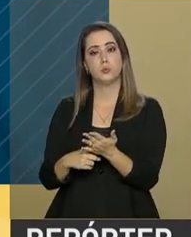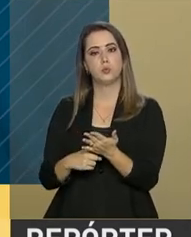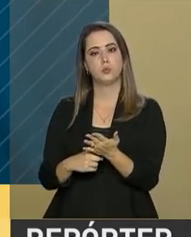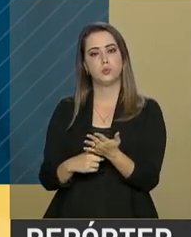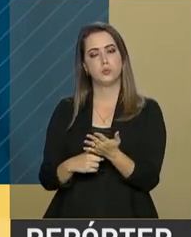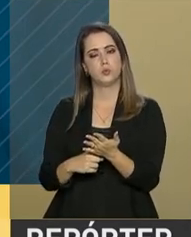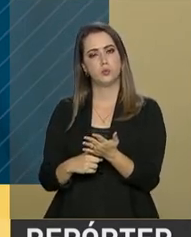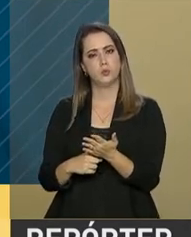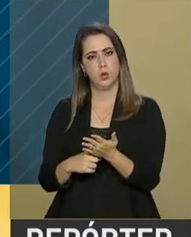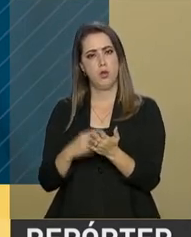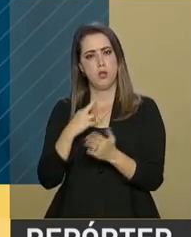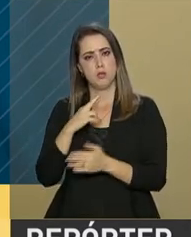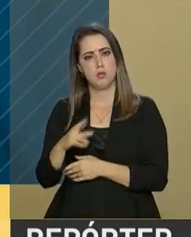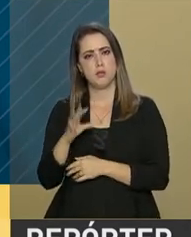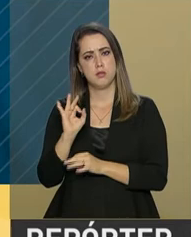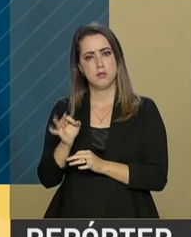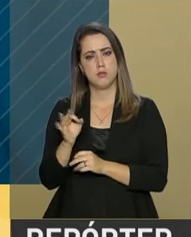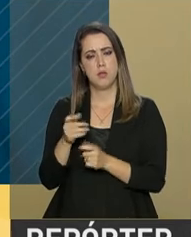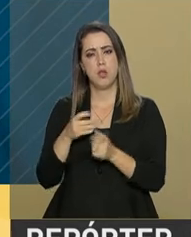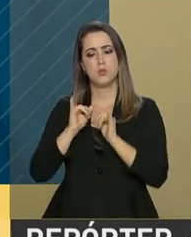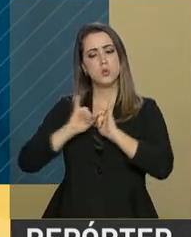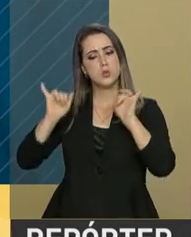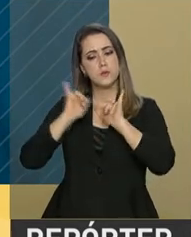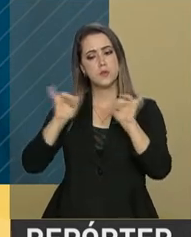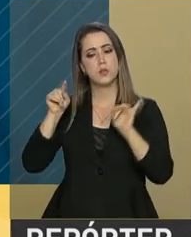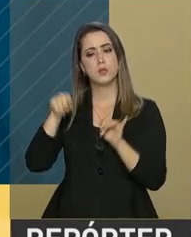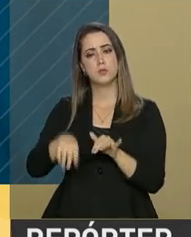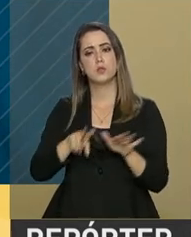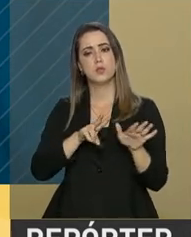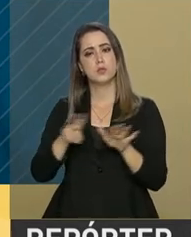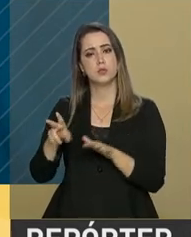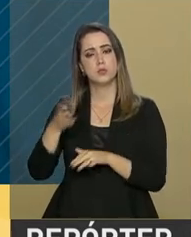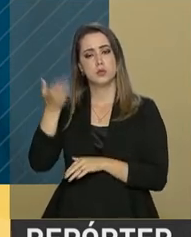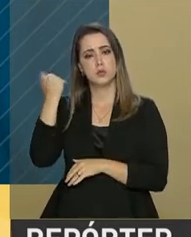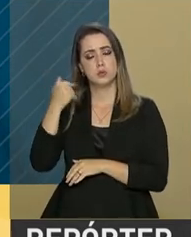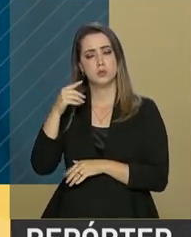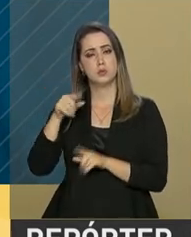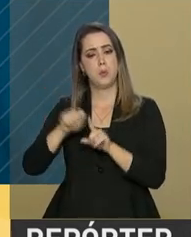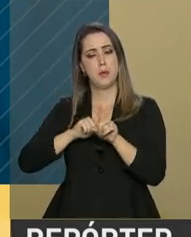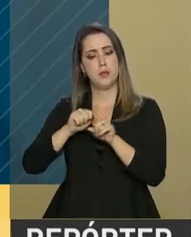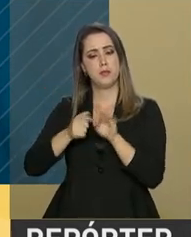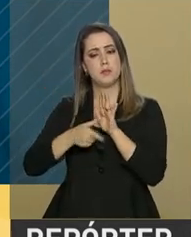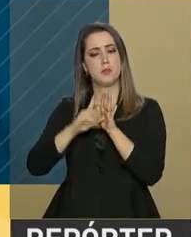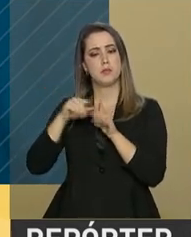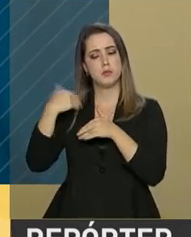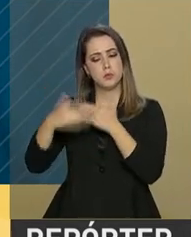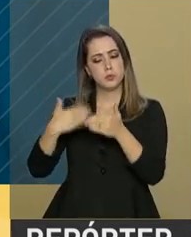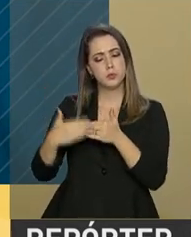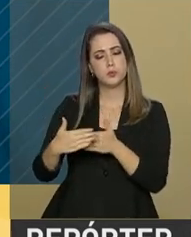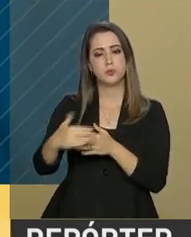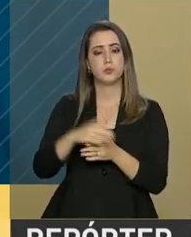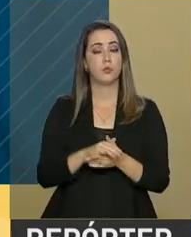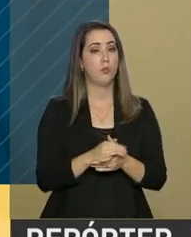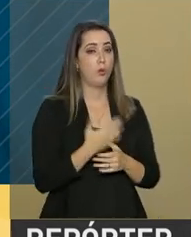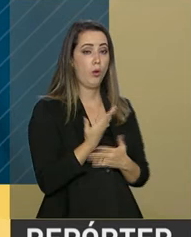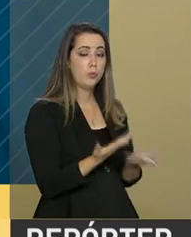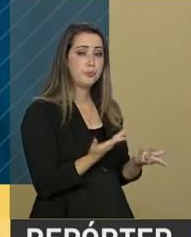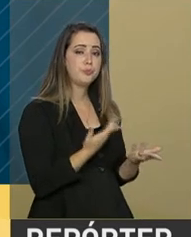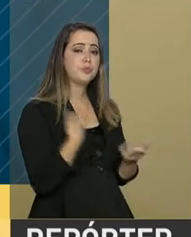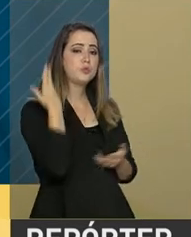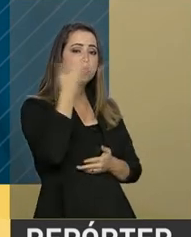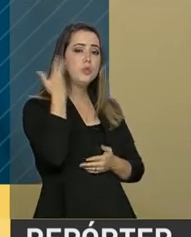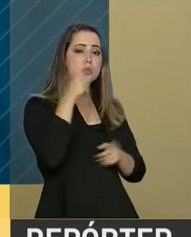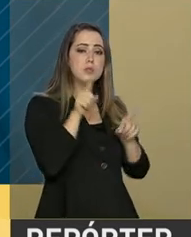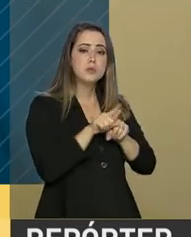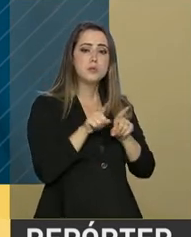com os resultados a serem divulgados este mês passado e ao longo dos próximos meses agora coronel é bom explicar